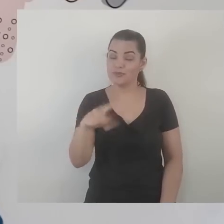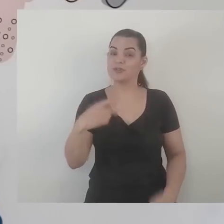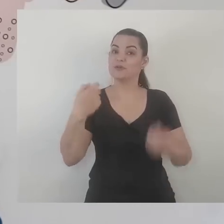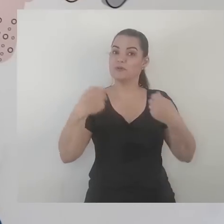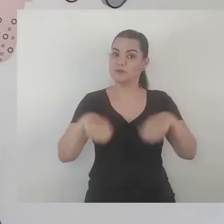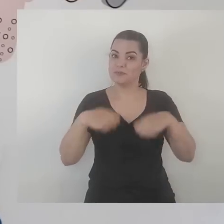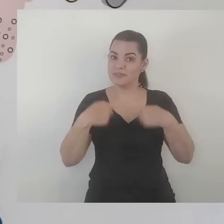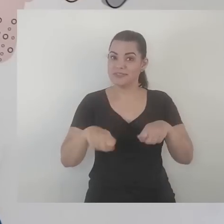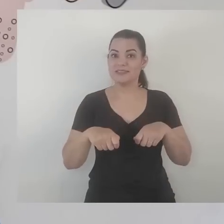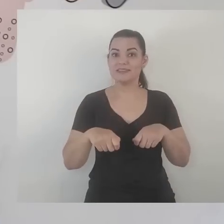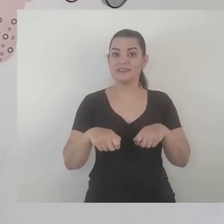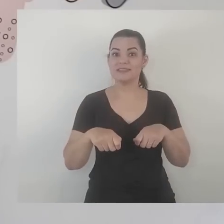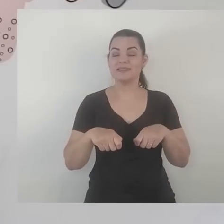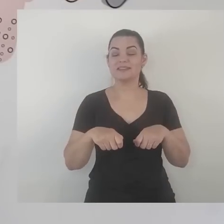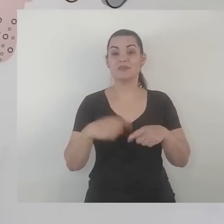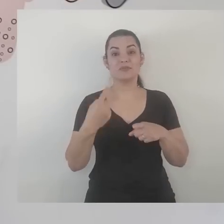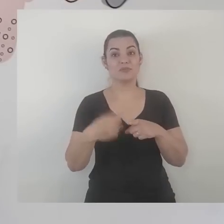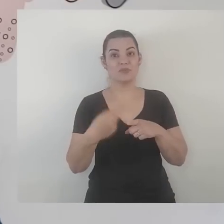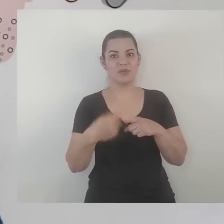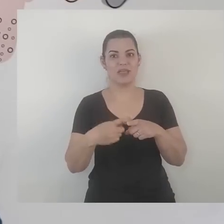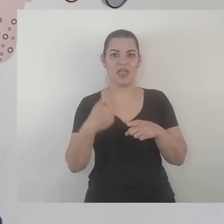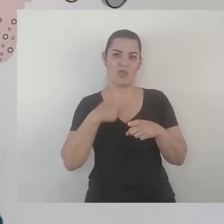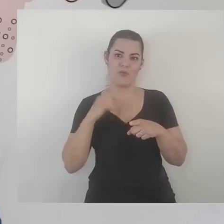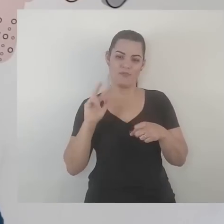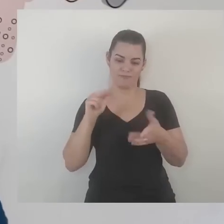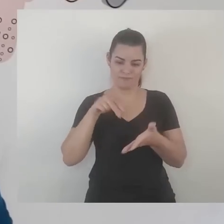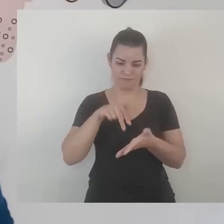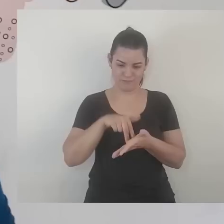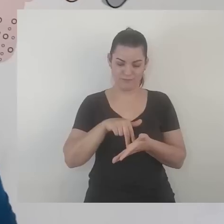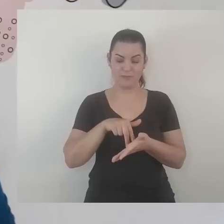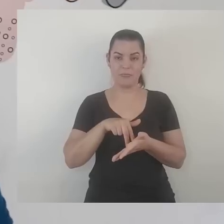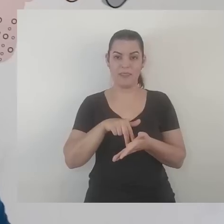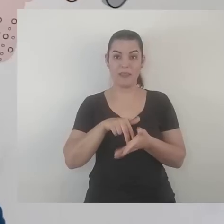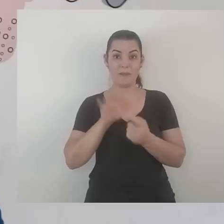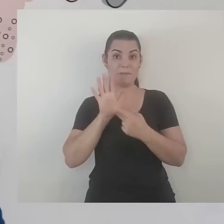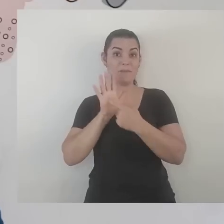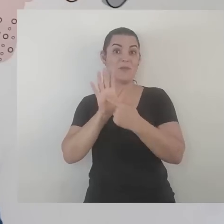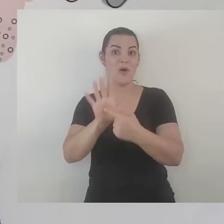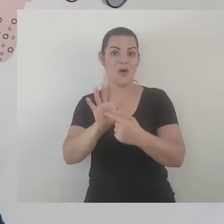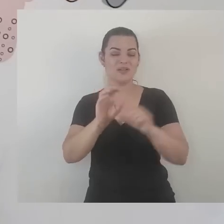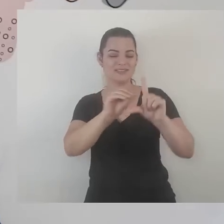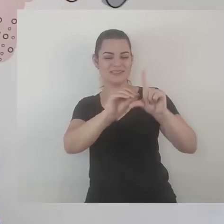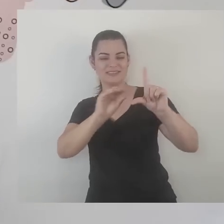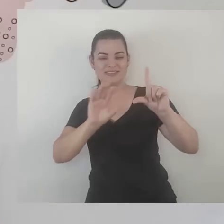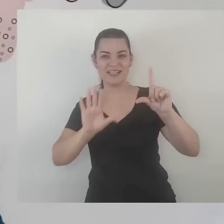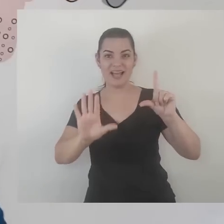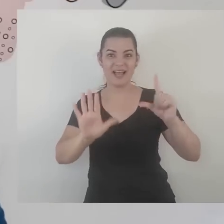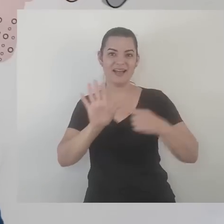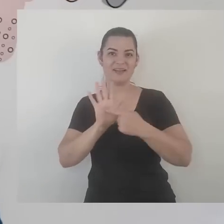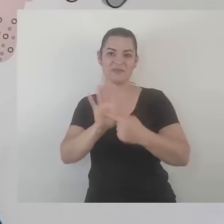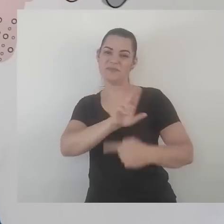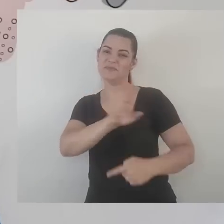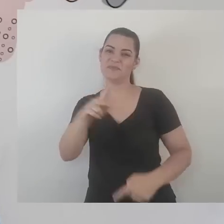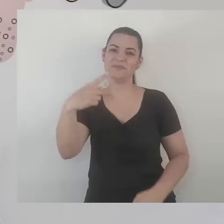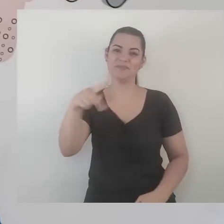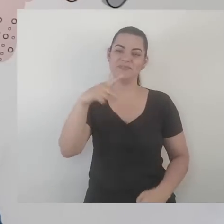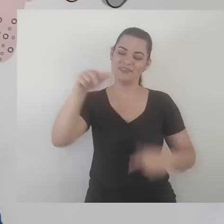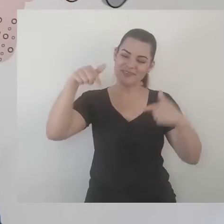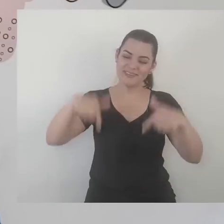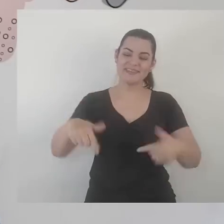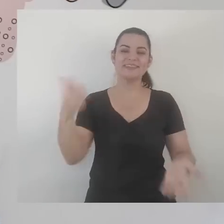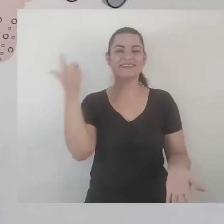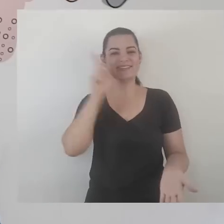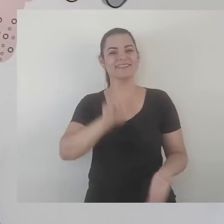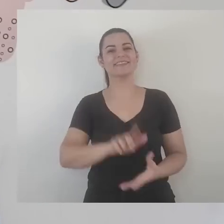nesse registro, porque daí quando a Pro for compartilhar, eu consigo falar o seu nominho aqui